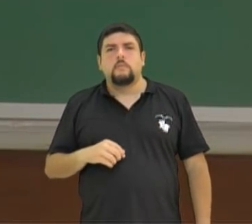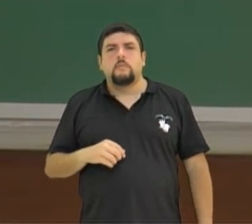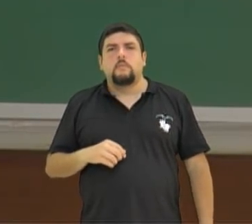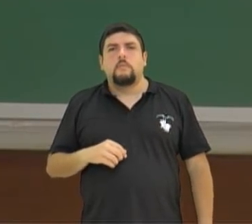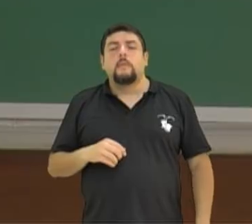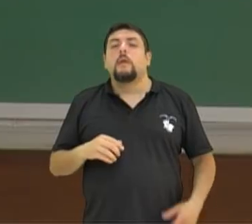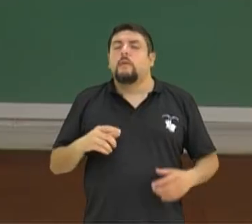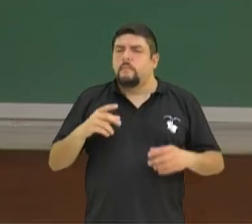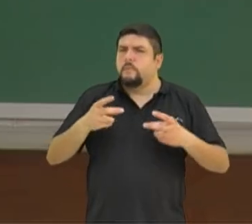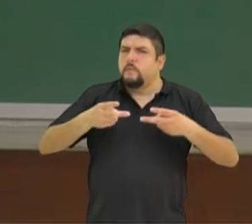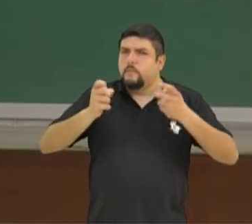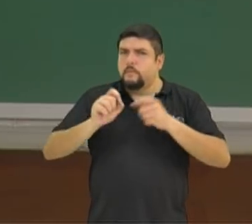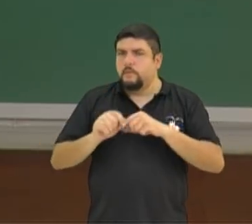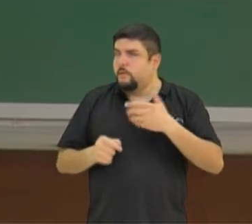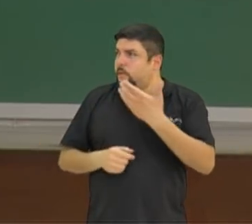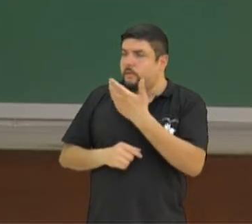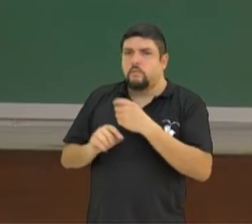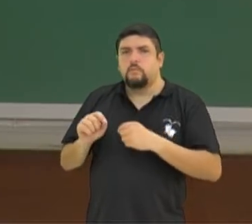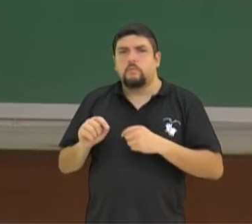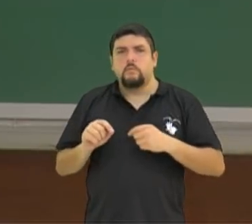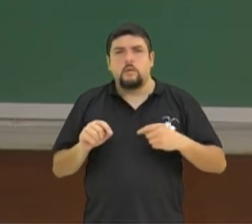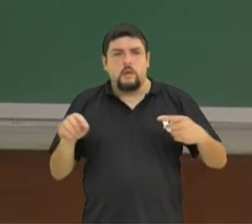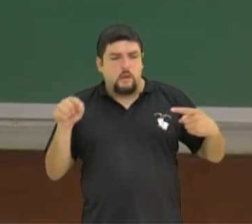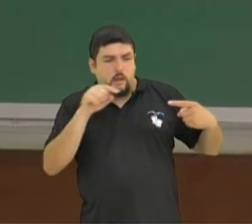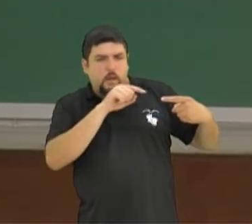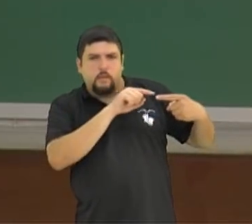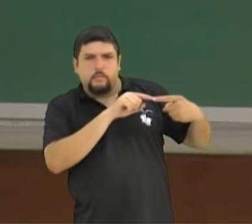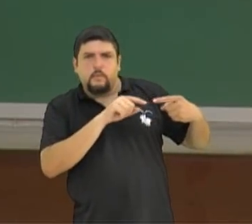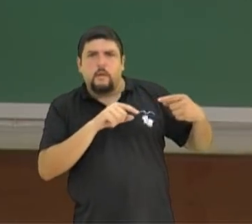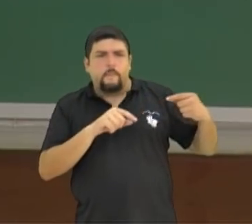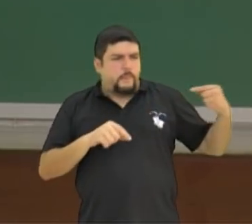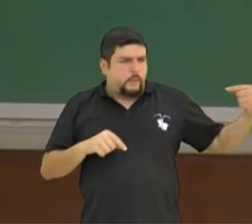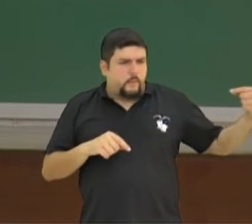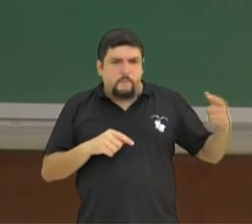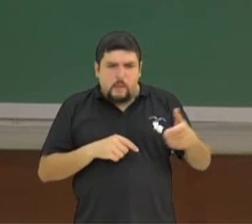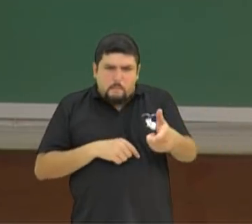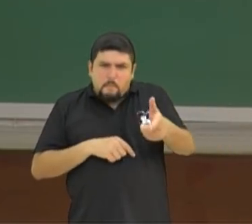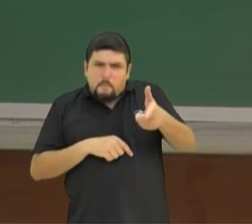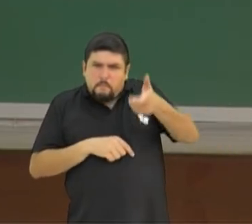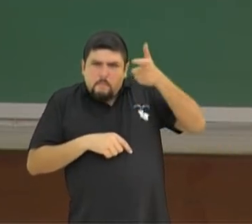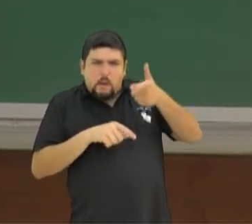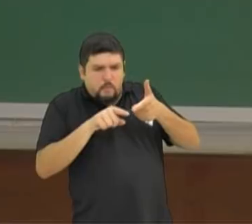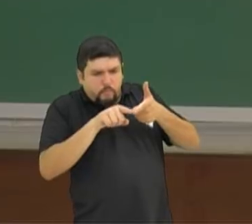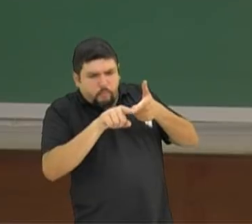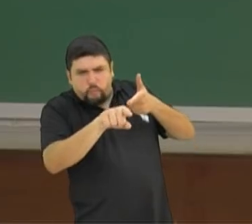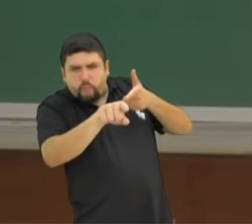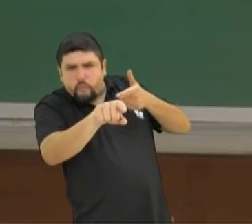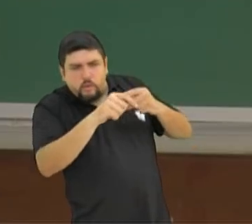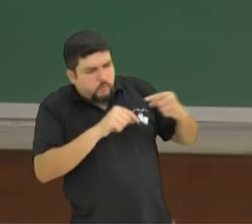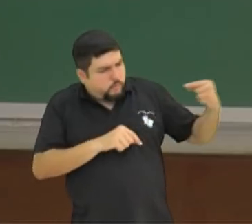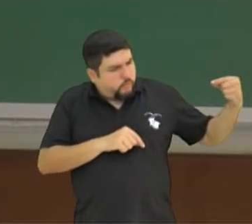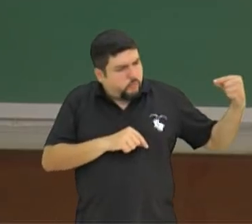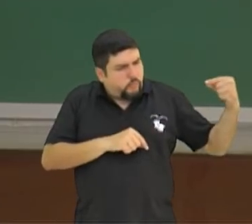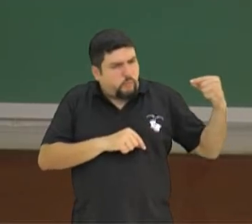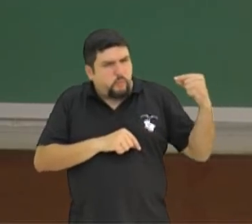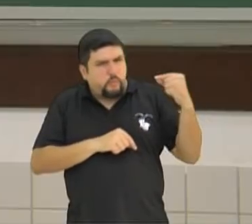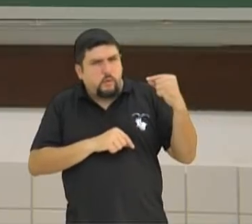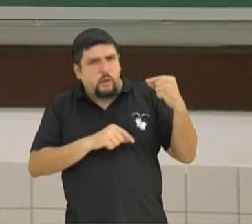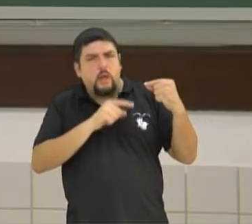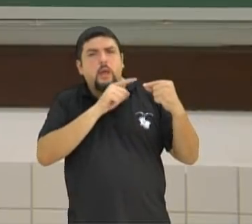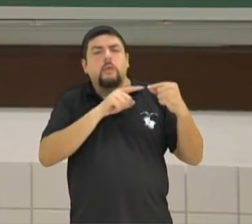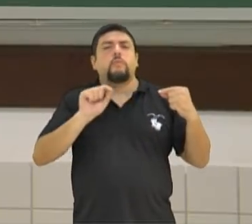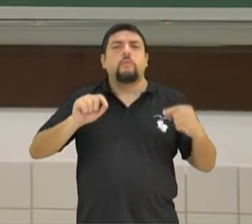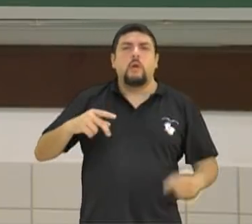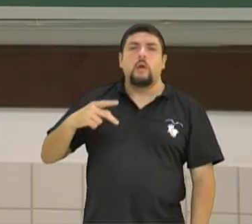E percebam que a personificação ou a prosopopeia, né? Personificação, prosopopeia, palavras que significam,